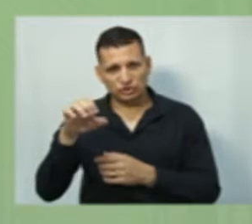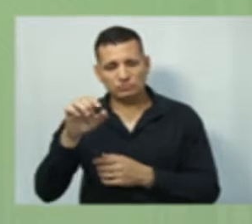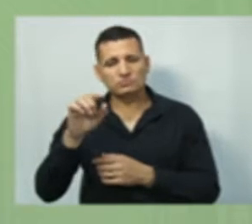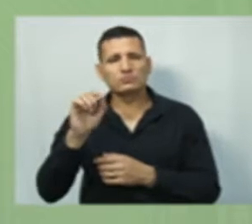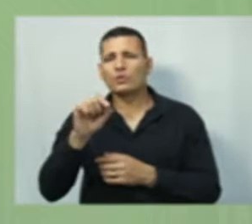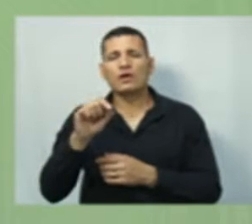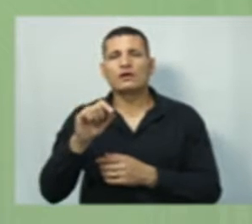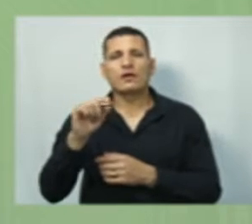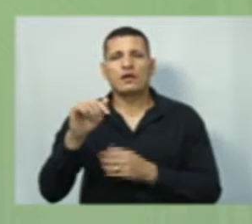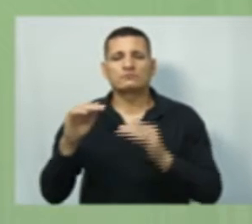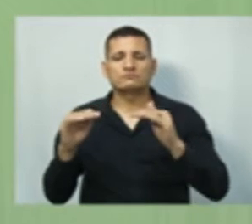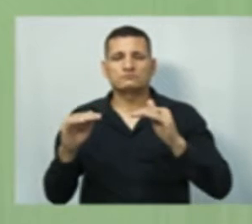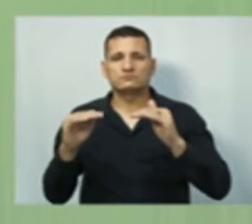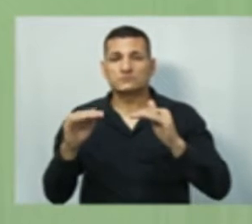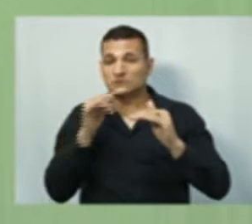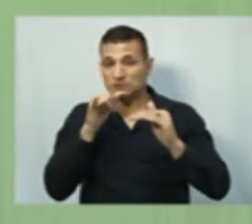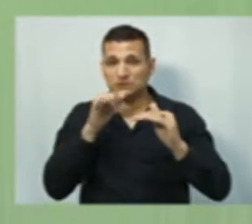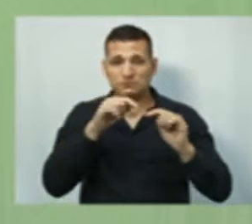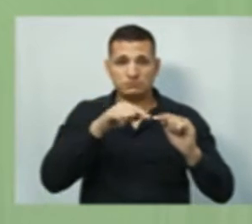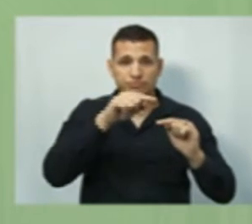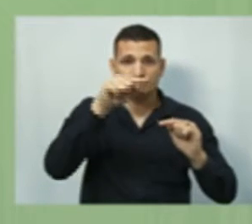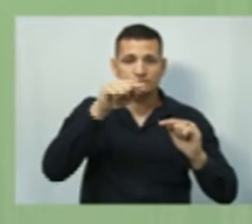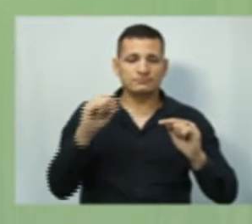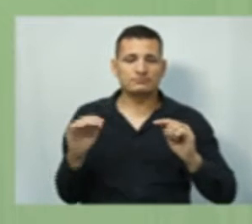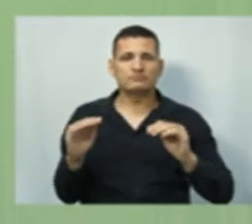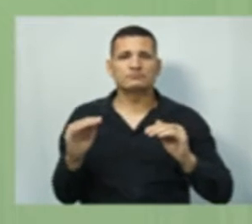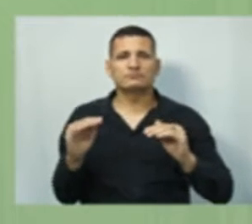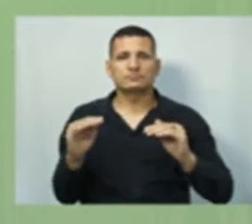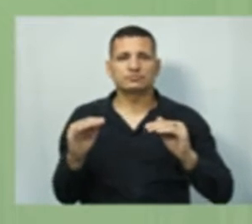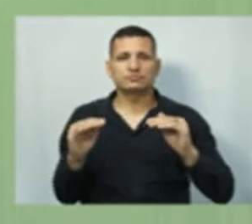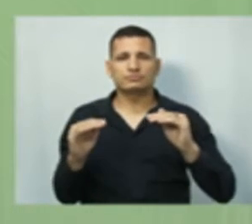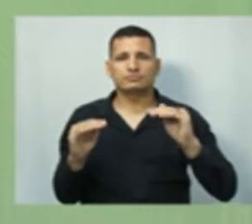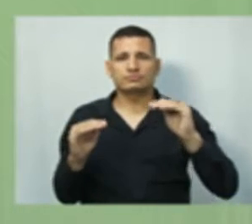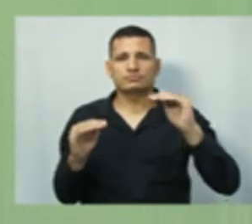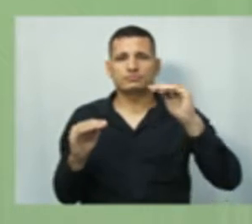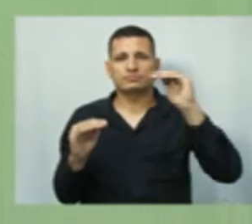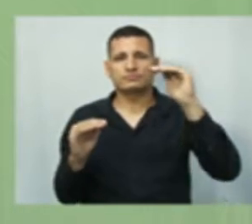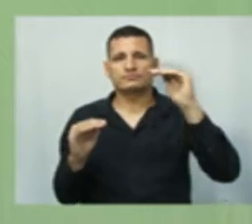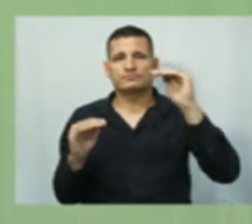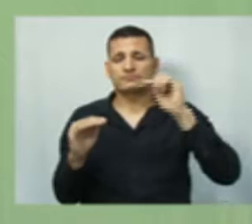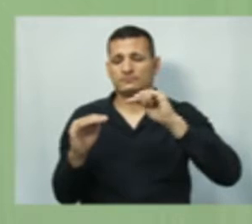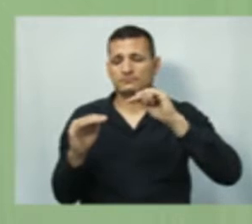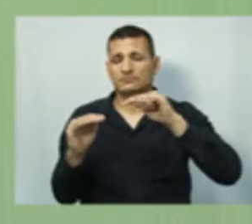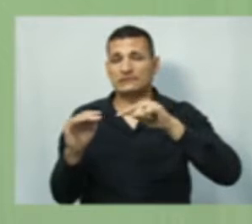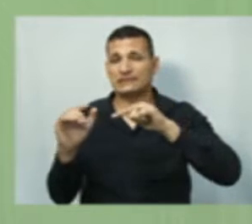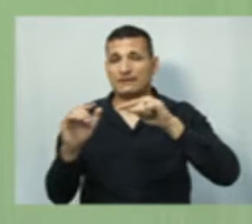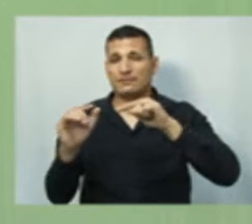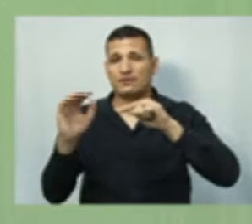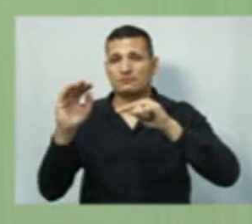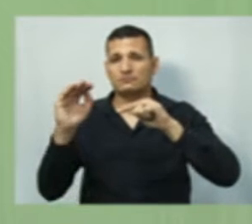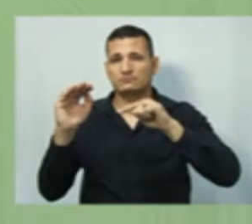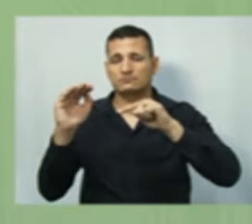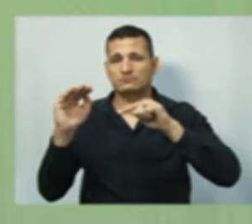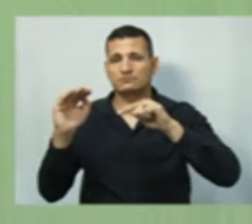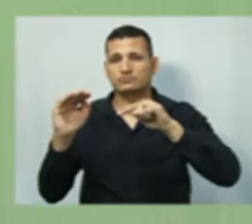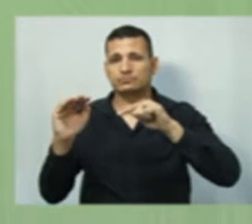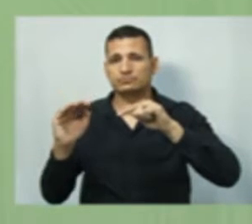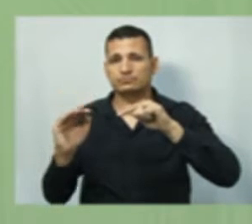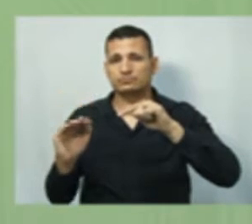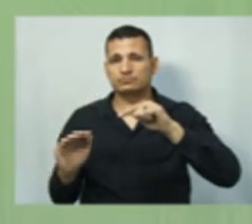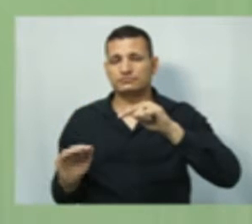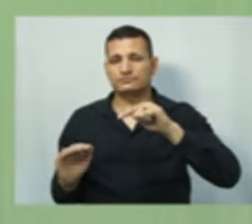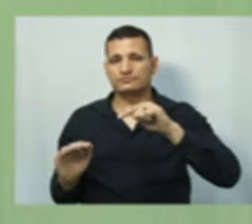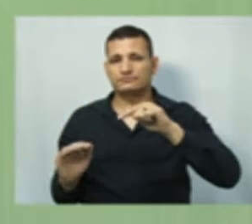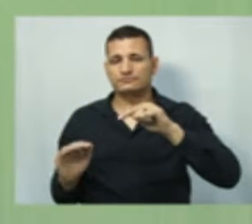seja, quando eu tenho mais inflação, normalmente eu espero ter menos desemprego. E o contrário